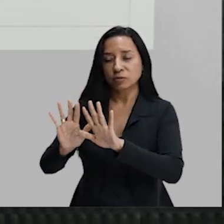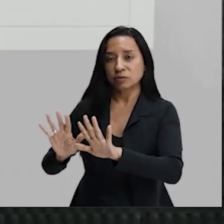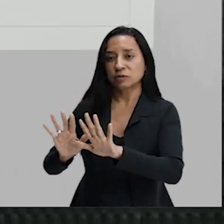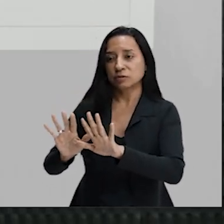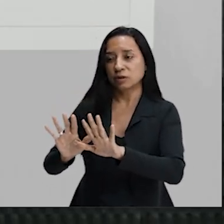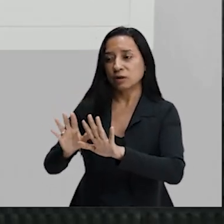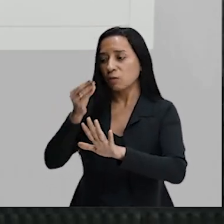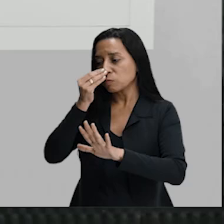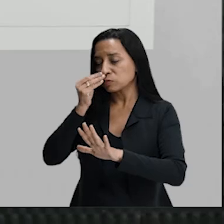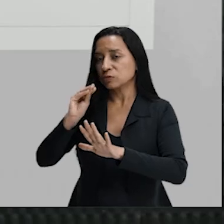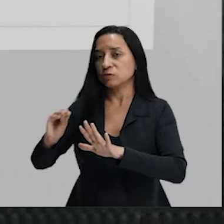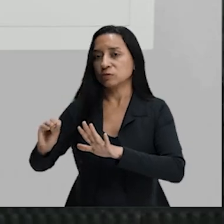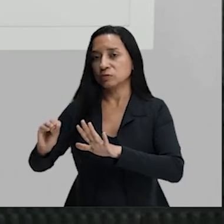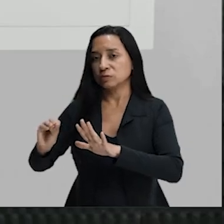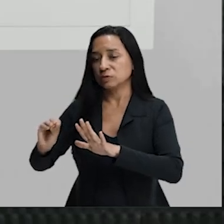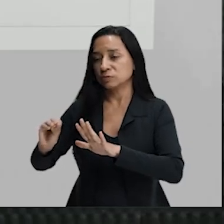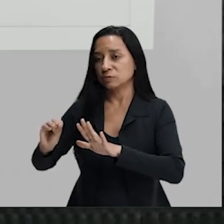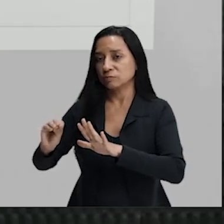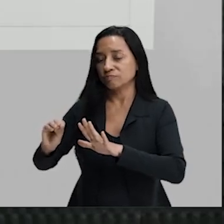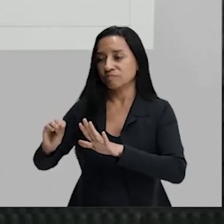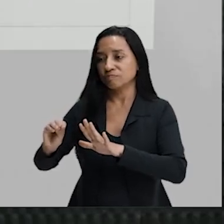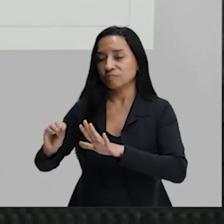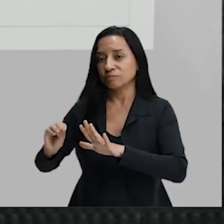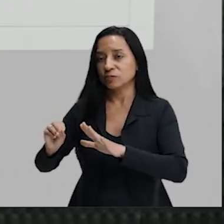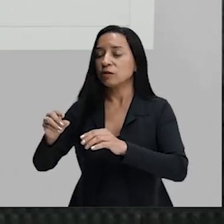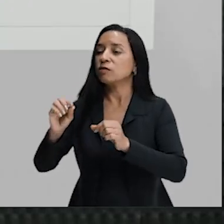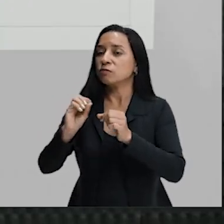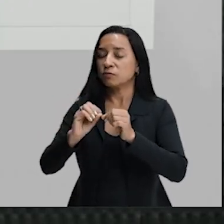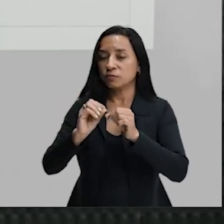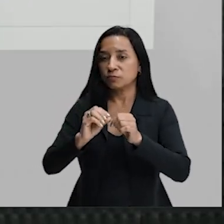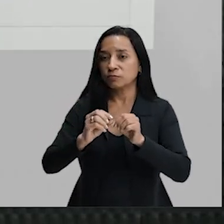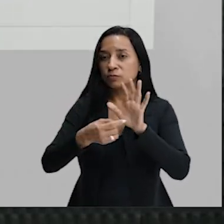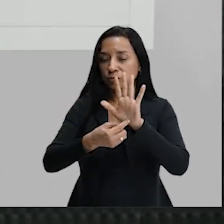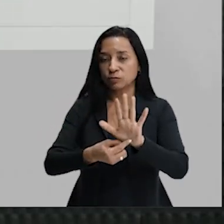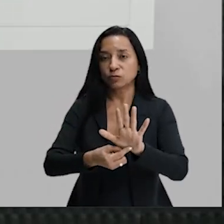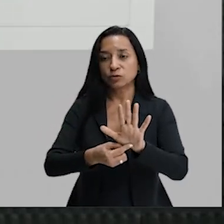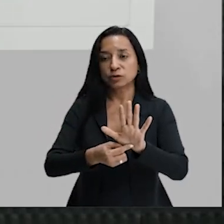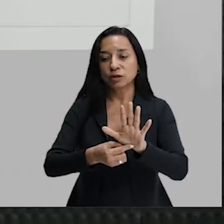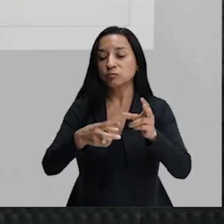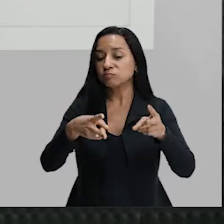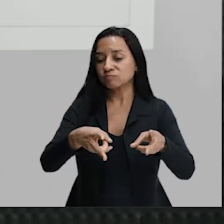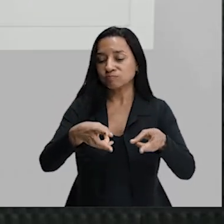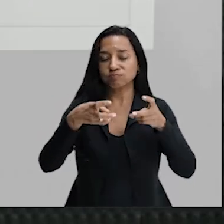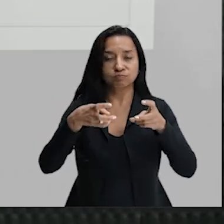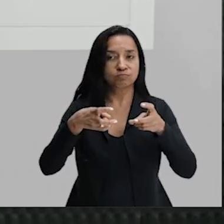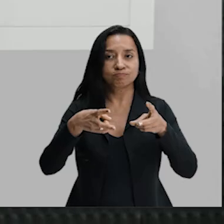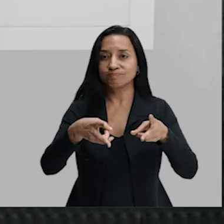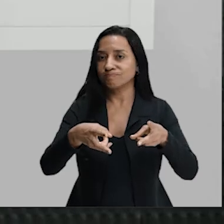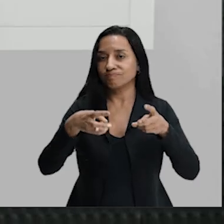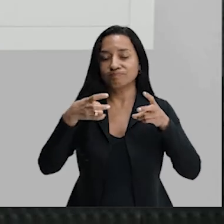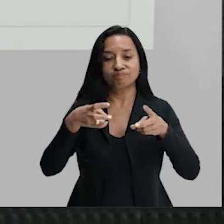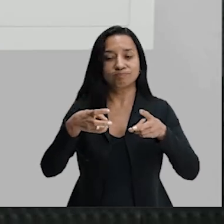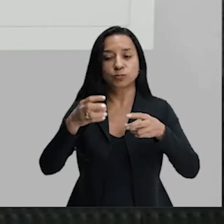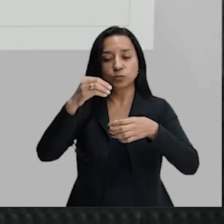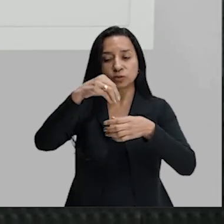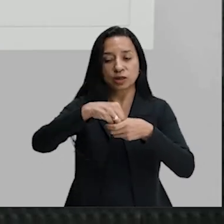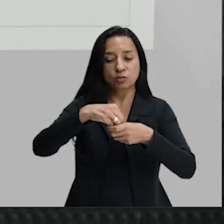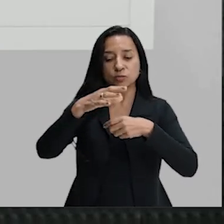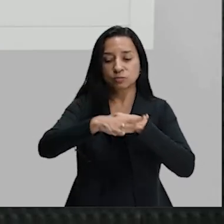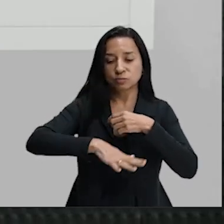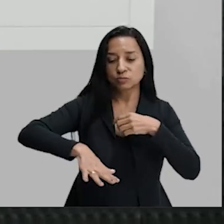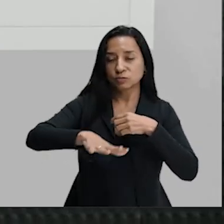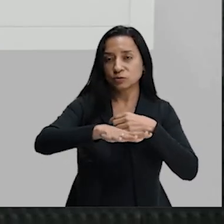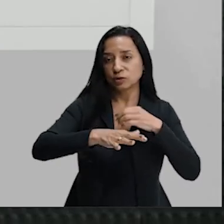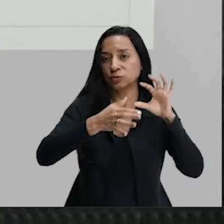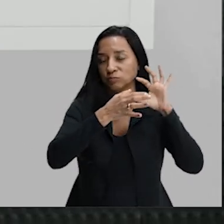queira estar. Tá? A crítica ela foi feita para mostrar aquilo que você não está percebendo dentro de uma determinada